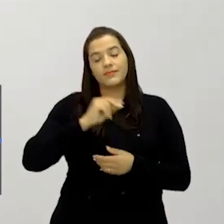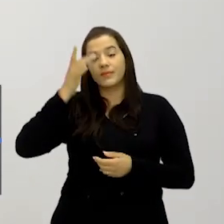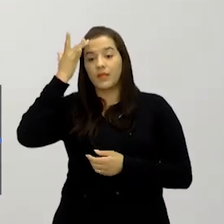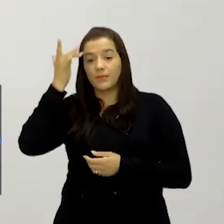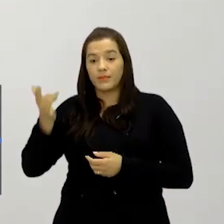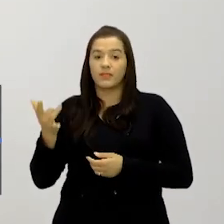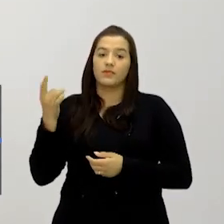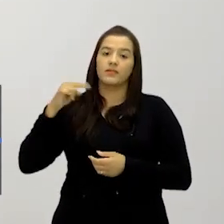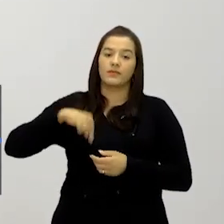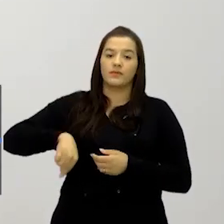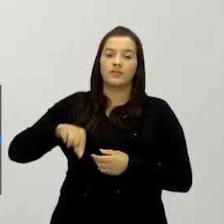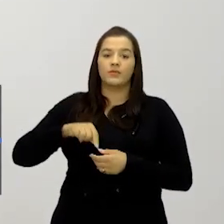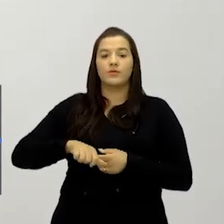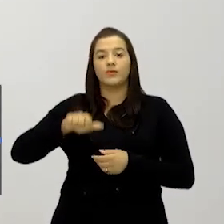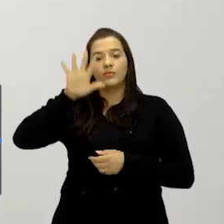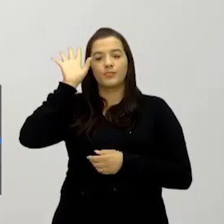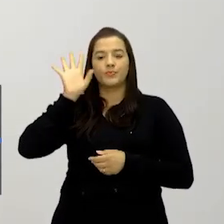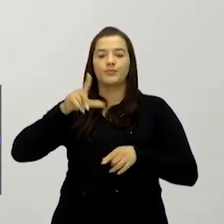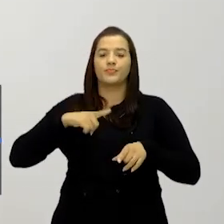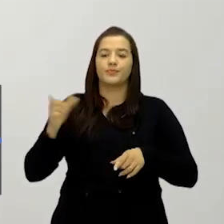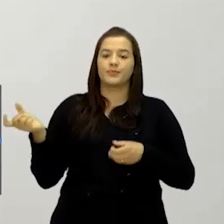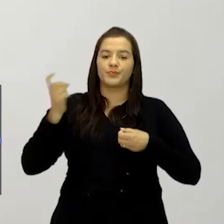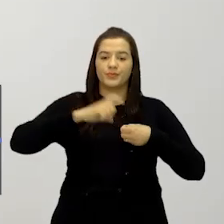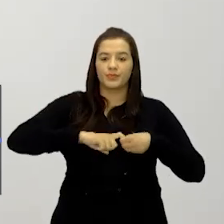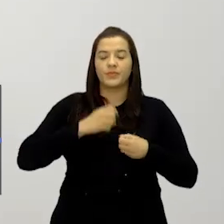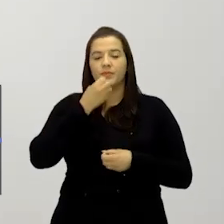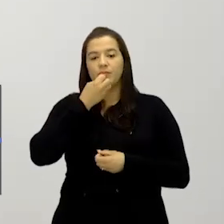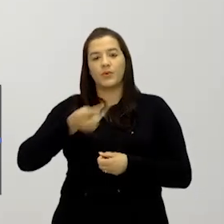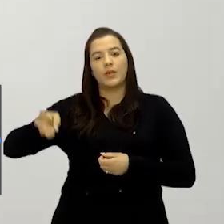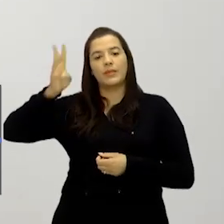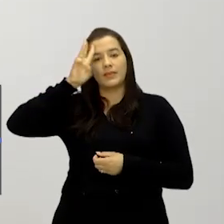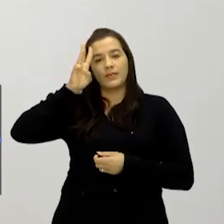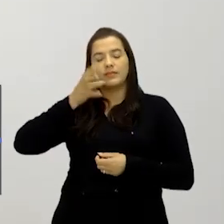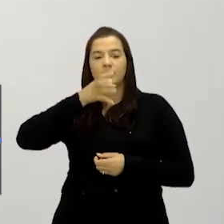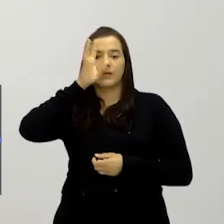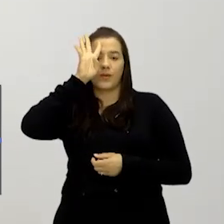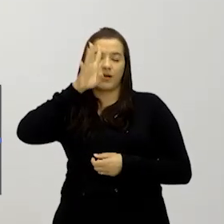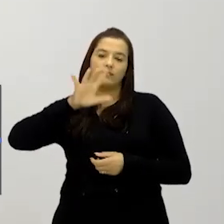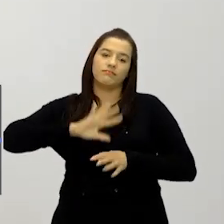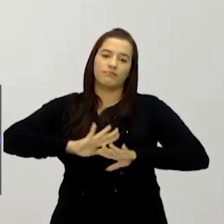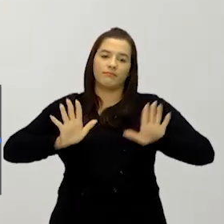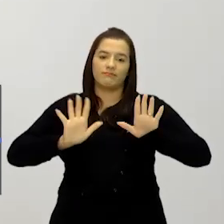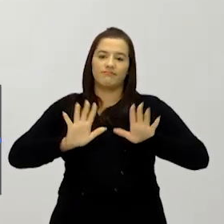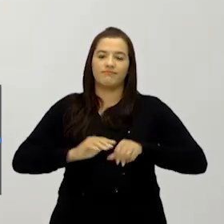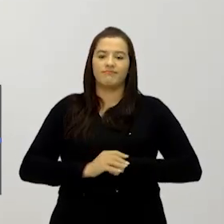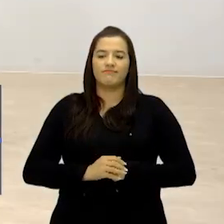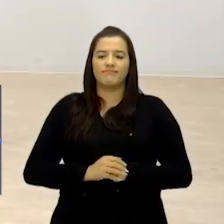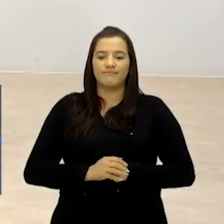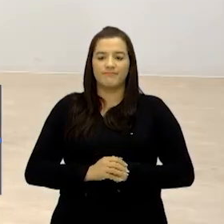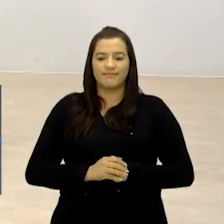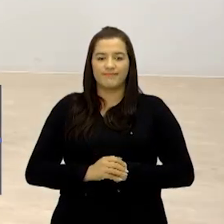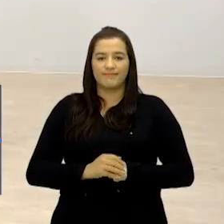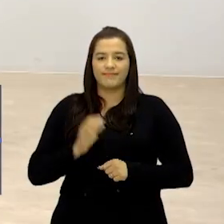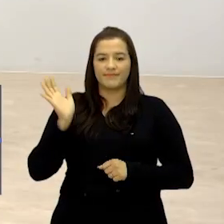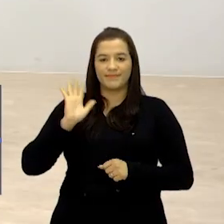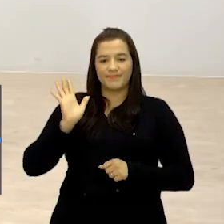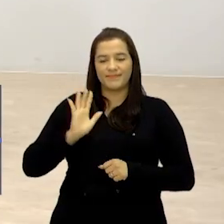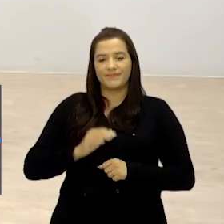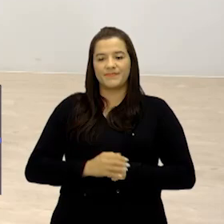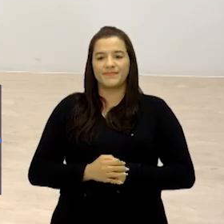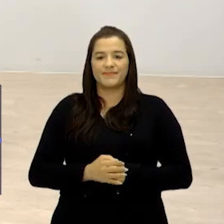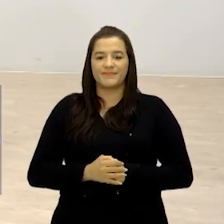professora Osmar está de volta com a gente aí. E boa terça-feira para vocês, boa quarta e até já. Tchau, tchau. Um cheiro.